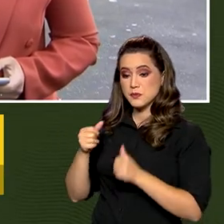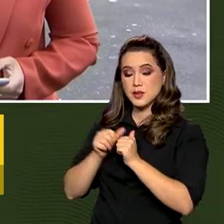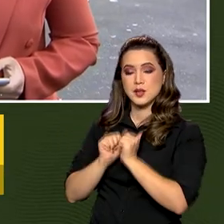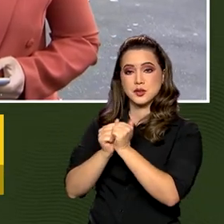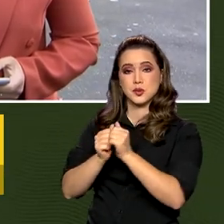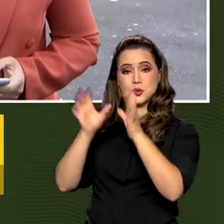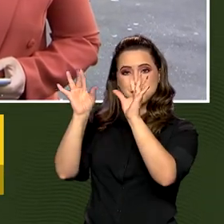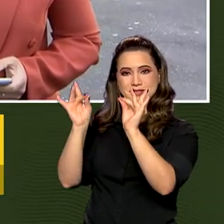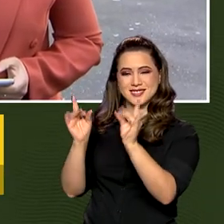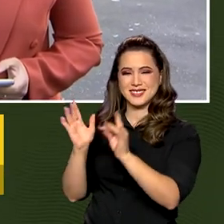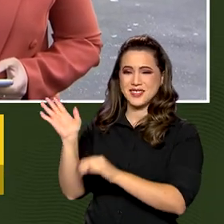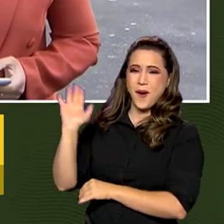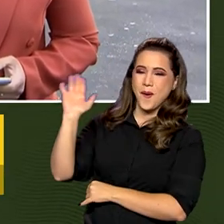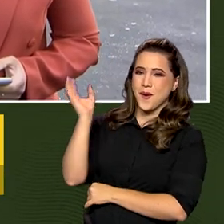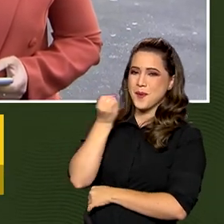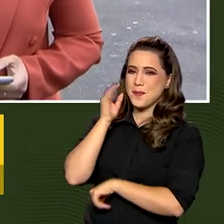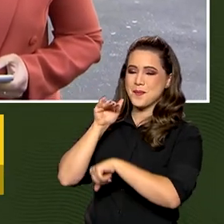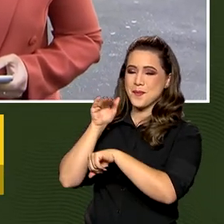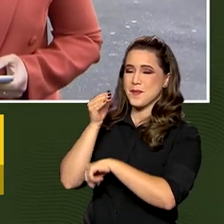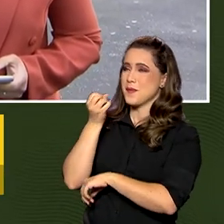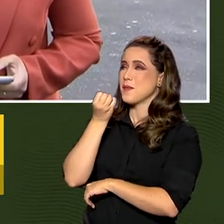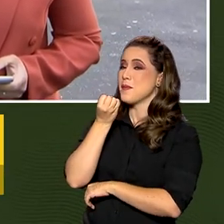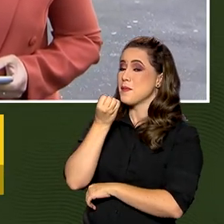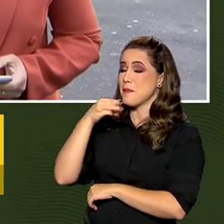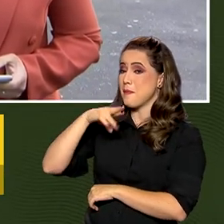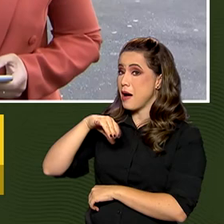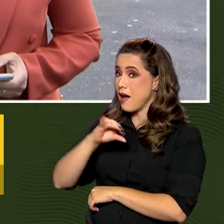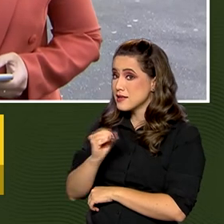traz os detalhes pra gente. Márcia, bom dia.